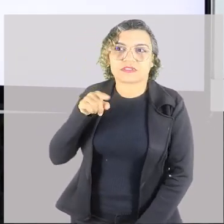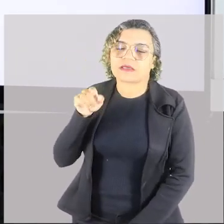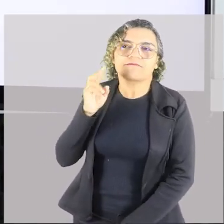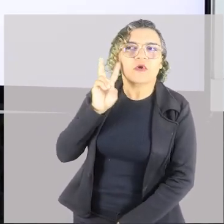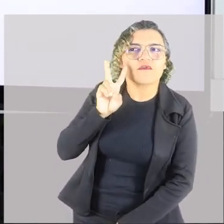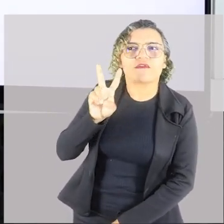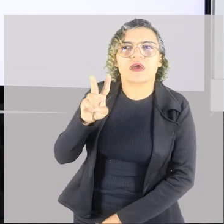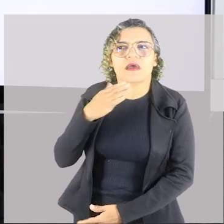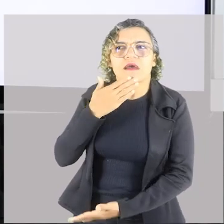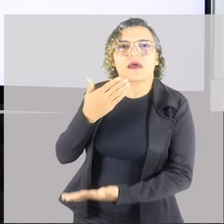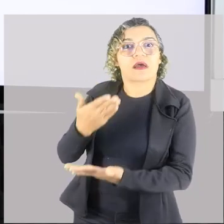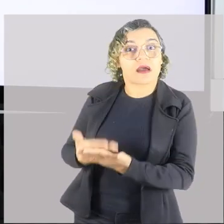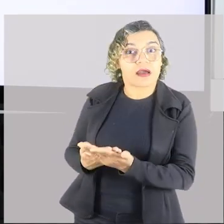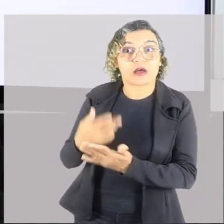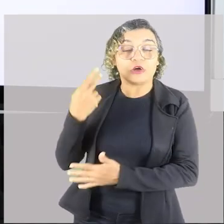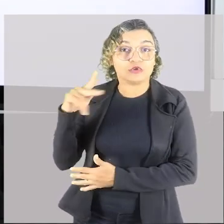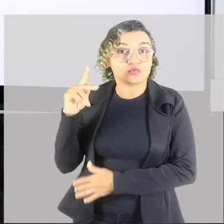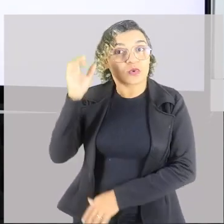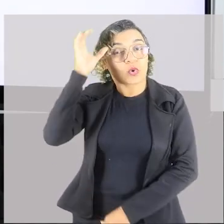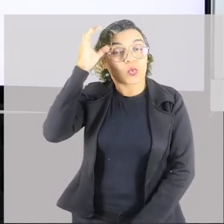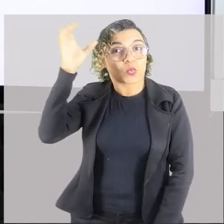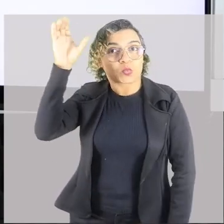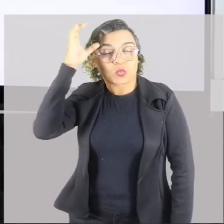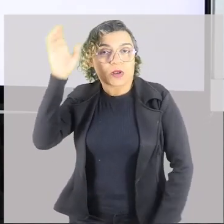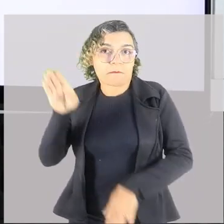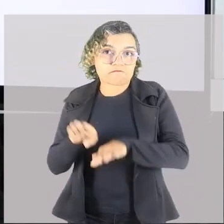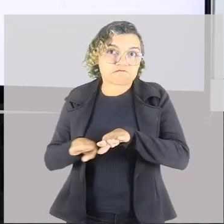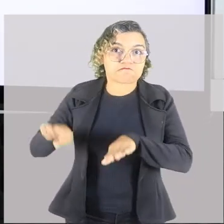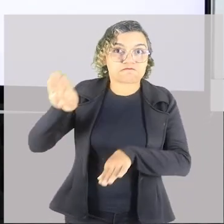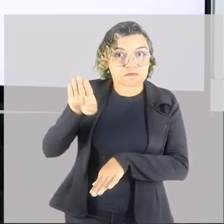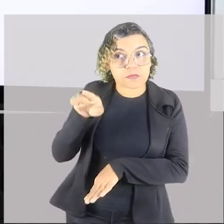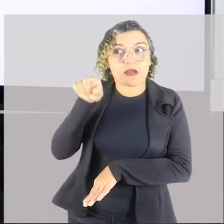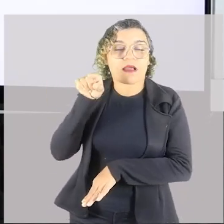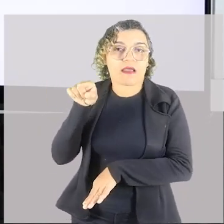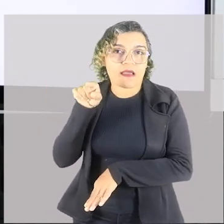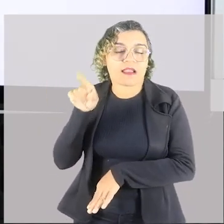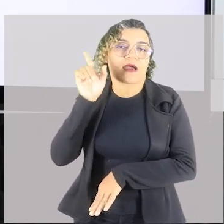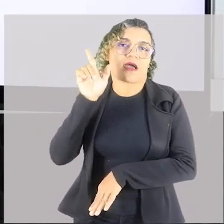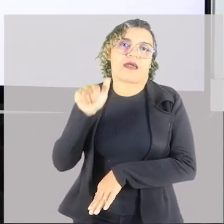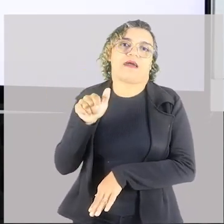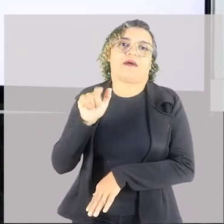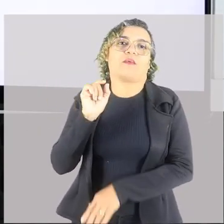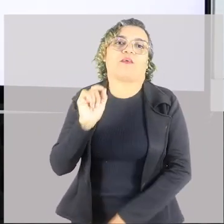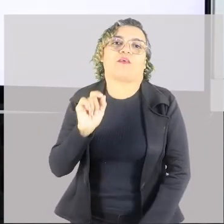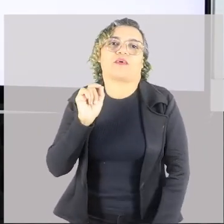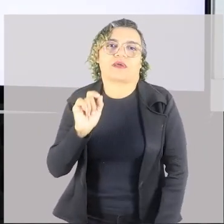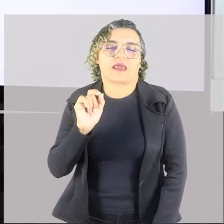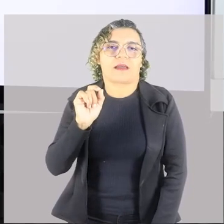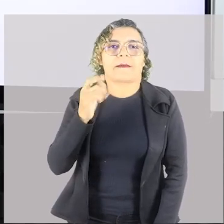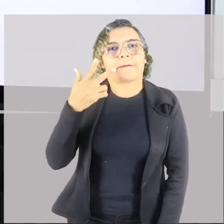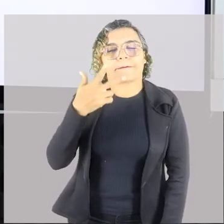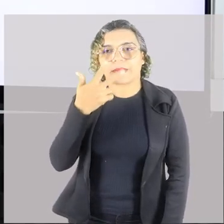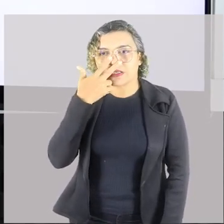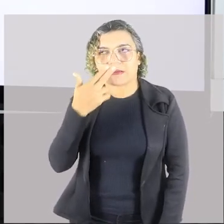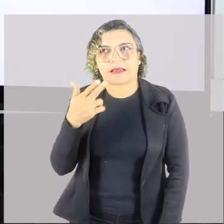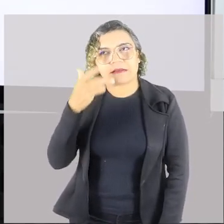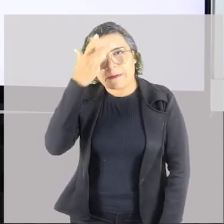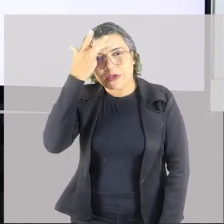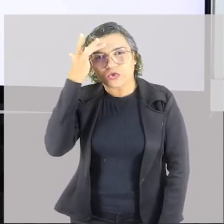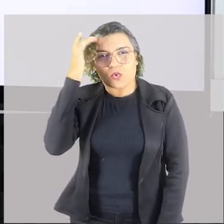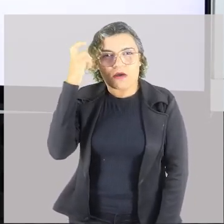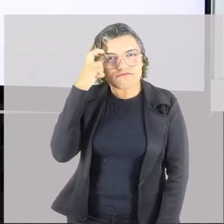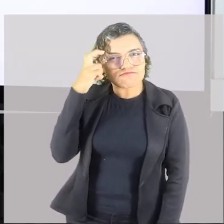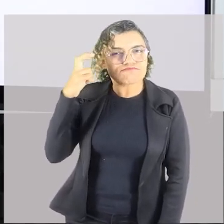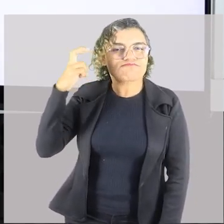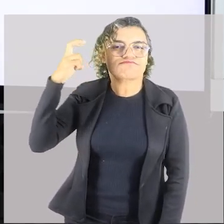admirando essa pessoa pela cultura que ela tem. E aí você diz que aquela pessoa é uma pessoa culta, ou seja, uma